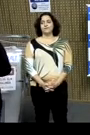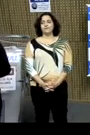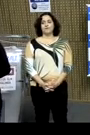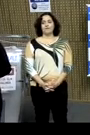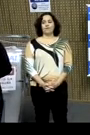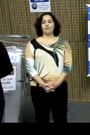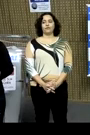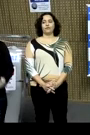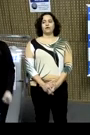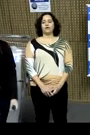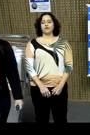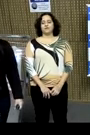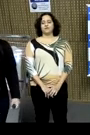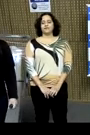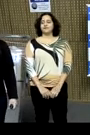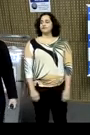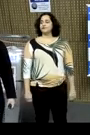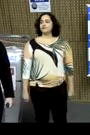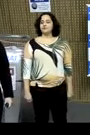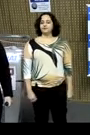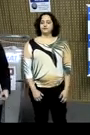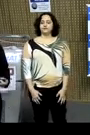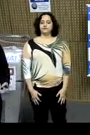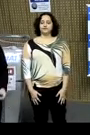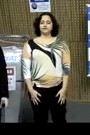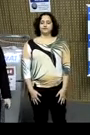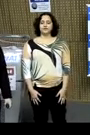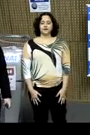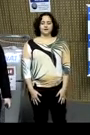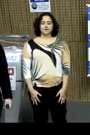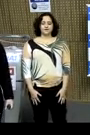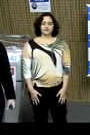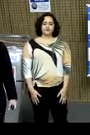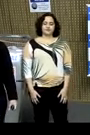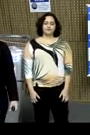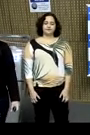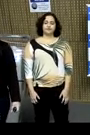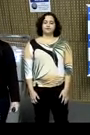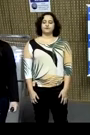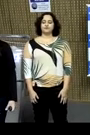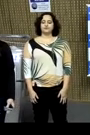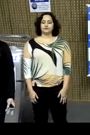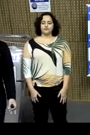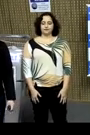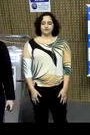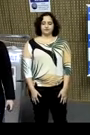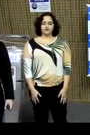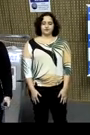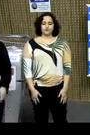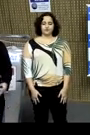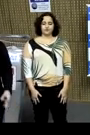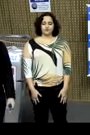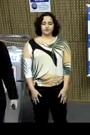2021, chegou a 20%. O atendimento médico em domicílio, 19%, e no primeiro semestre,